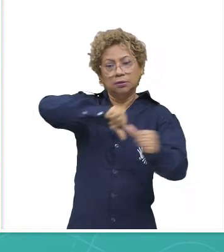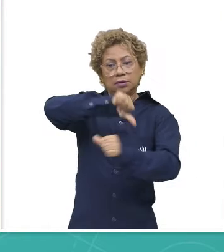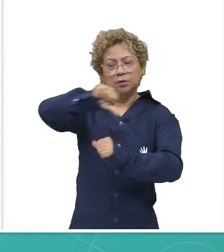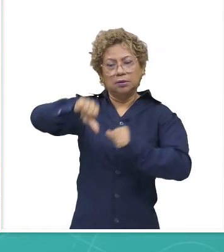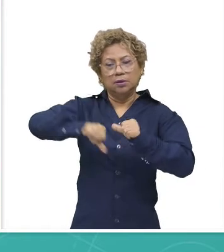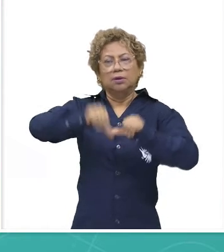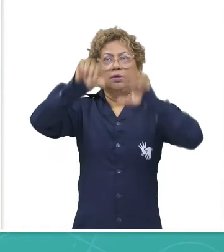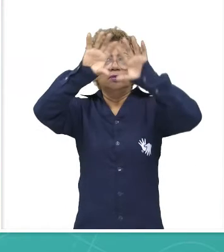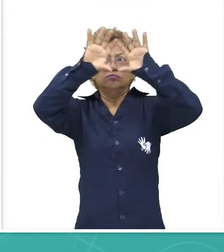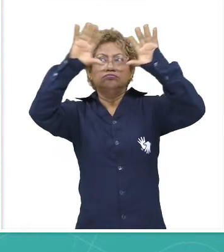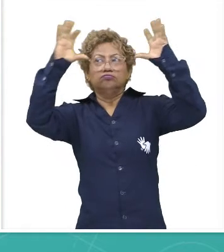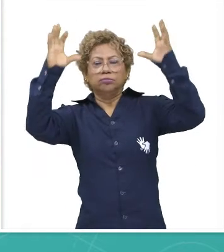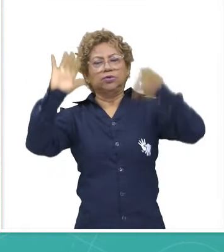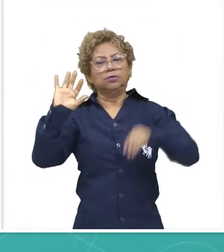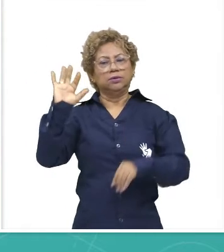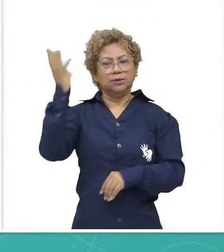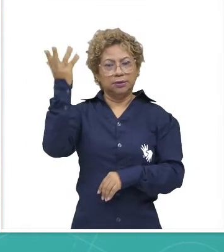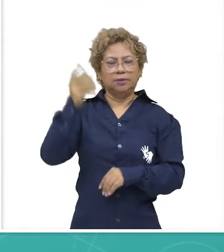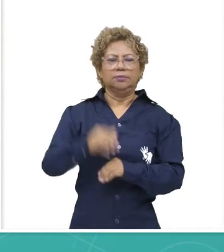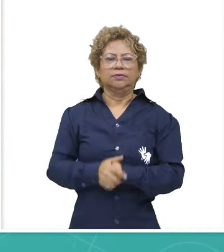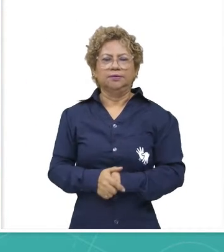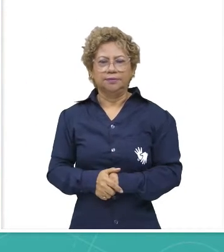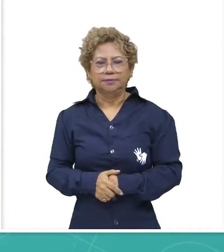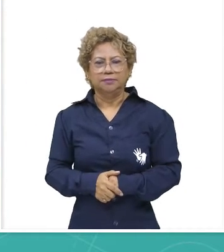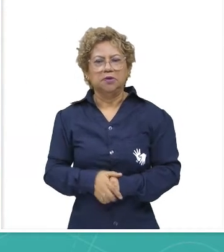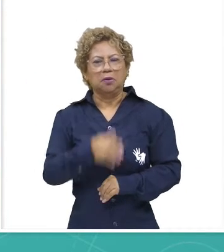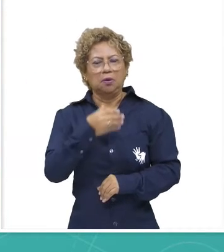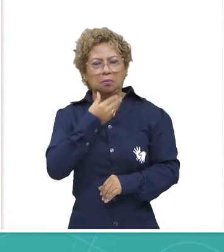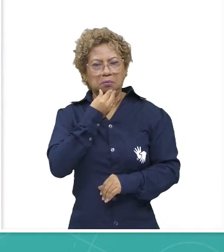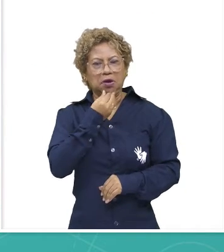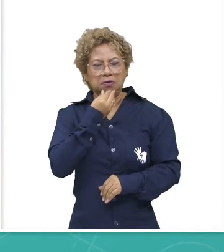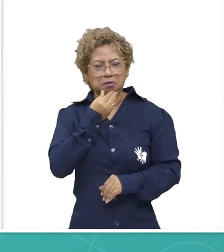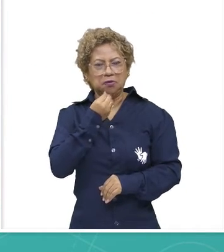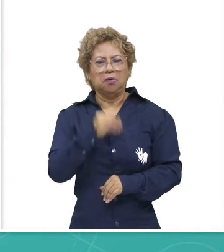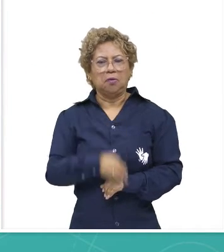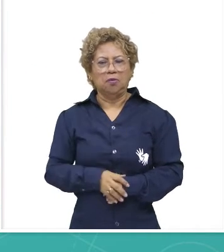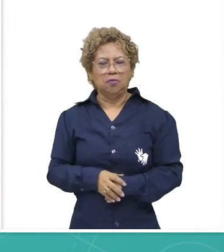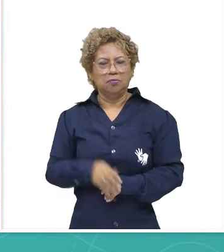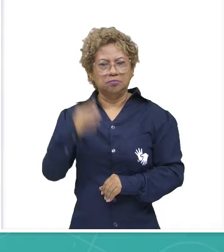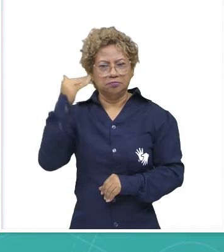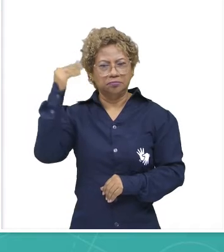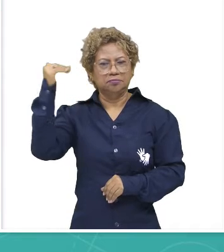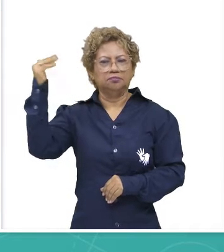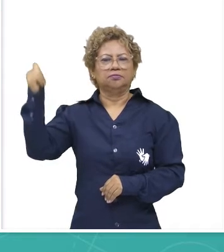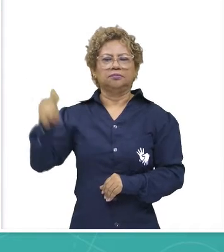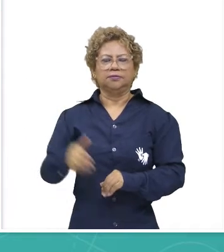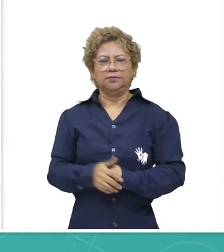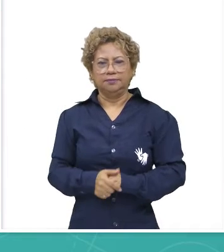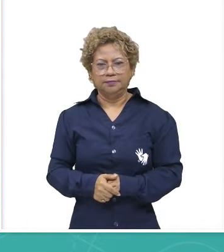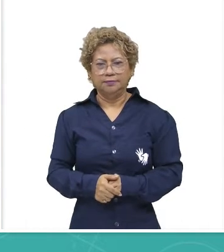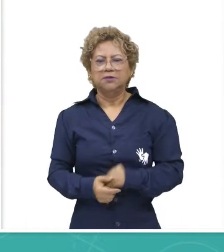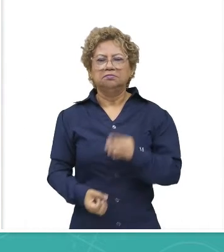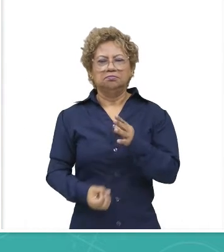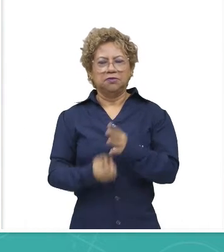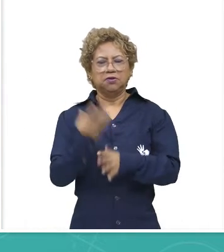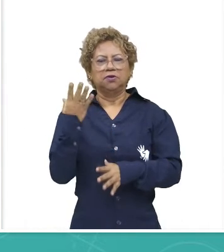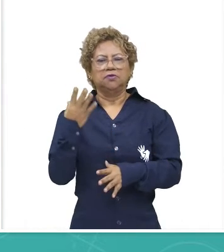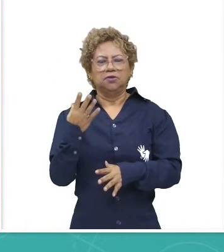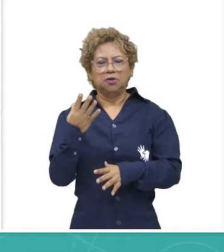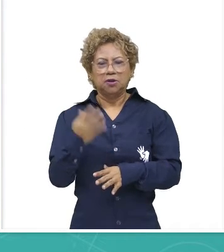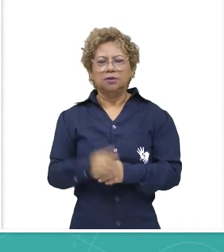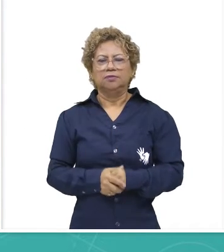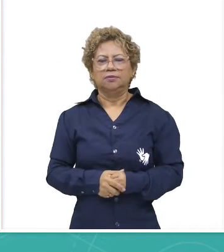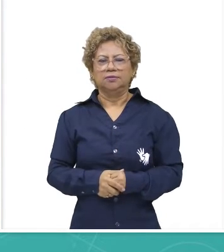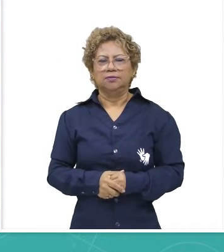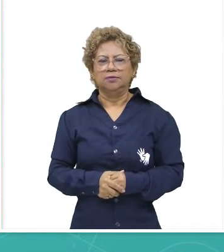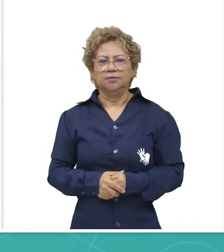tempo. Isso é muito importante. O barômetro, Ele foi inventado aí por Torricelli,